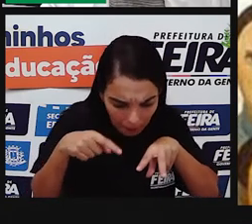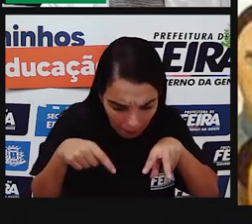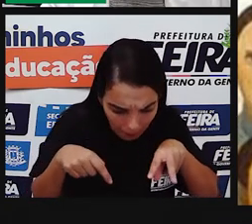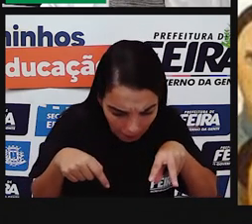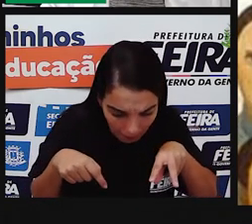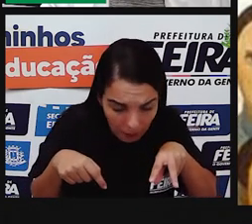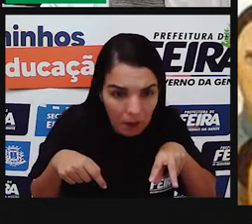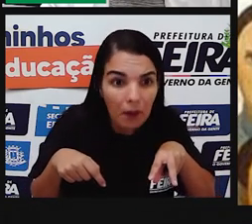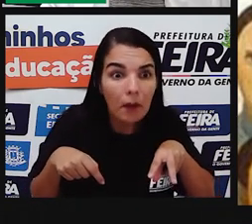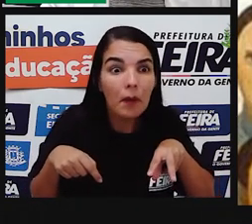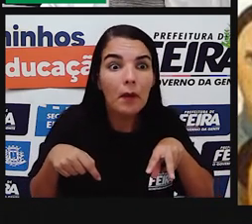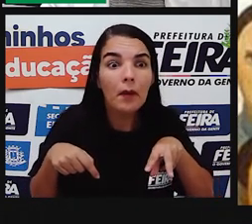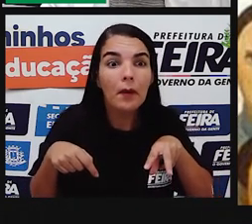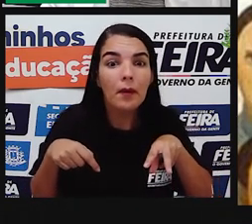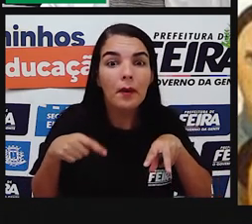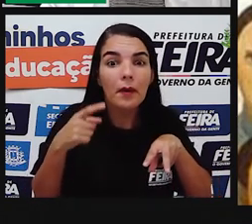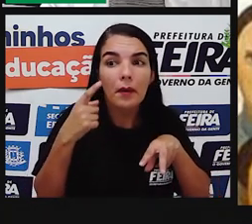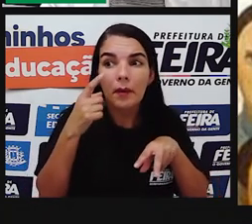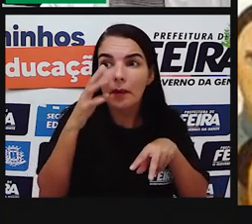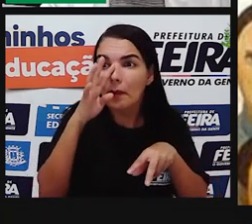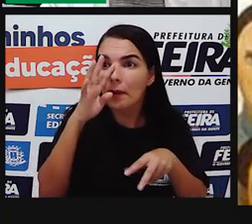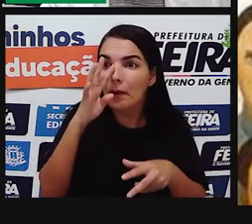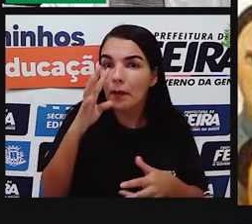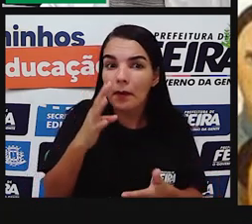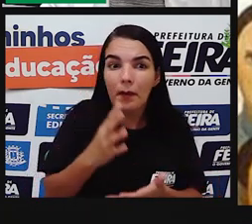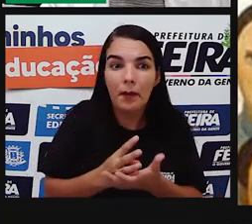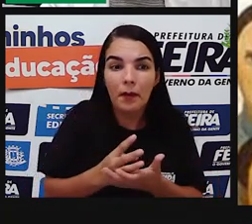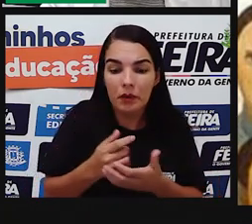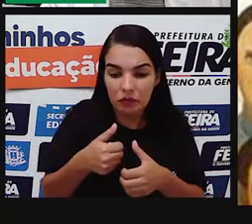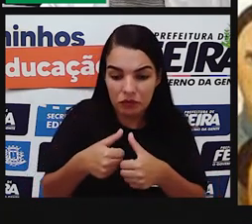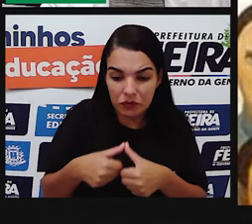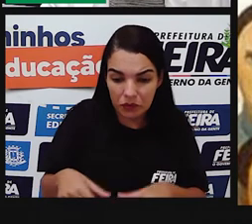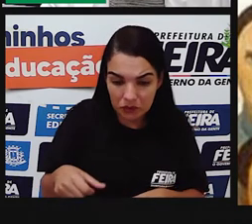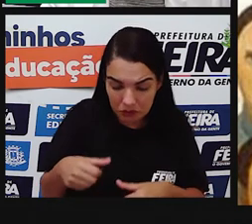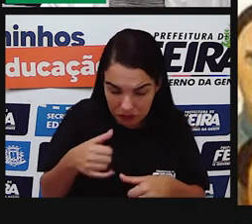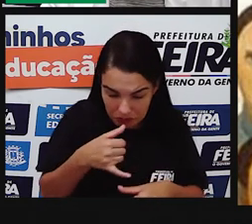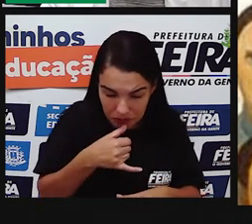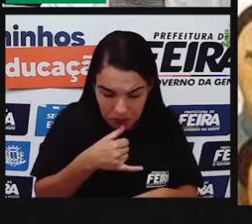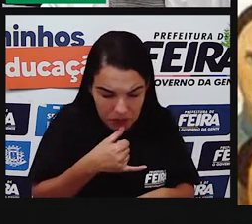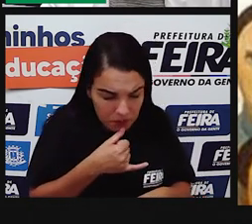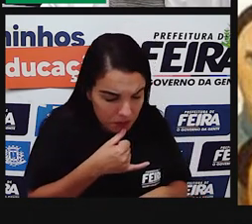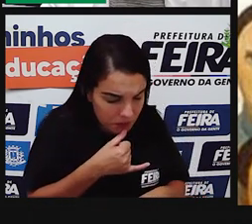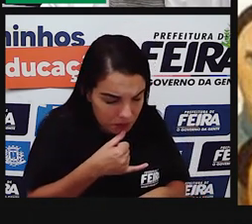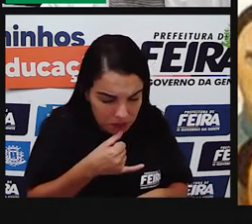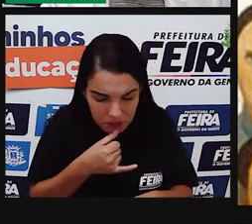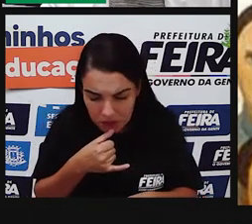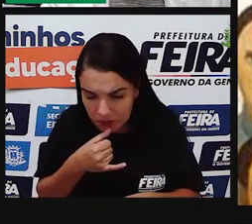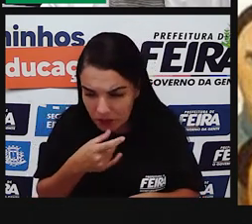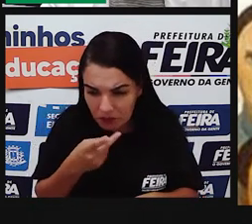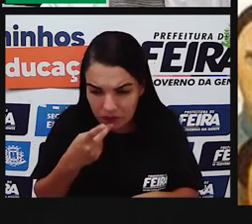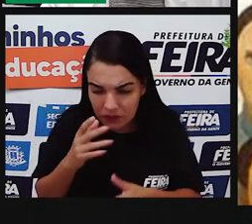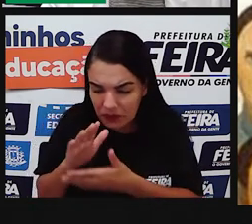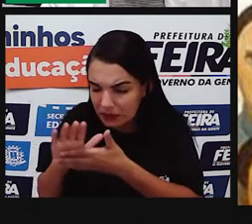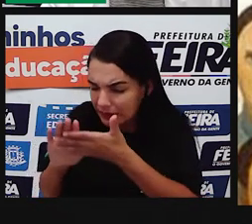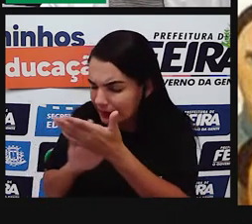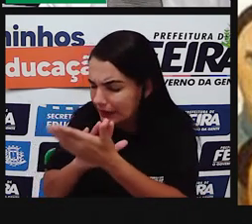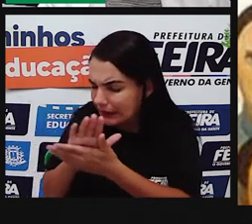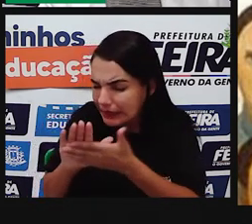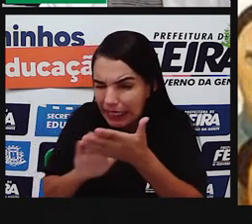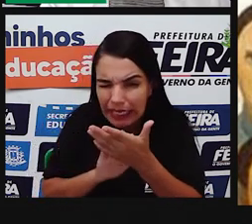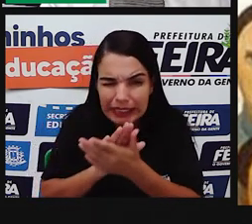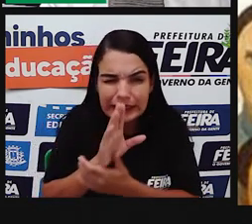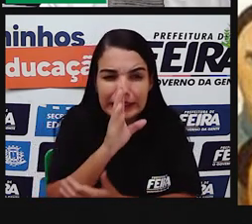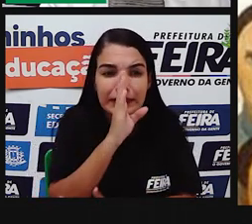longamente. E, desapontado, foi andando ao seu caminho, sem replicar coisa